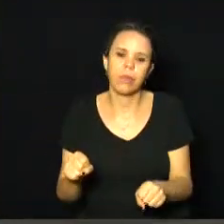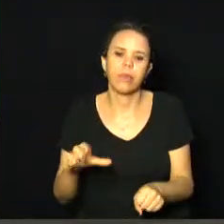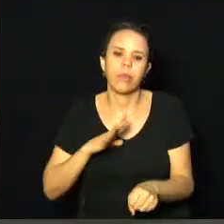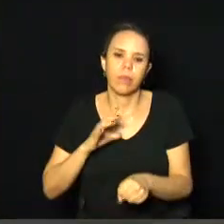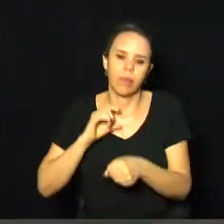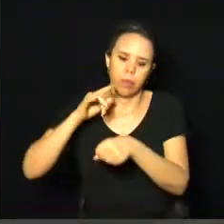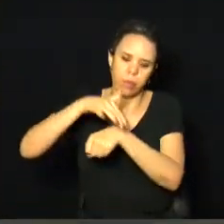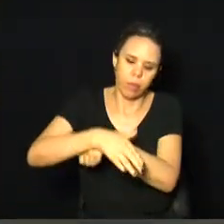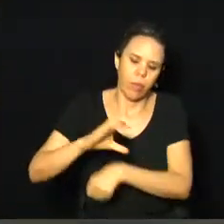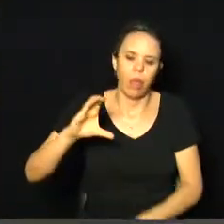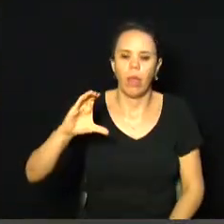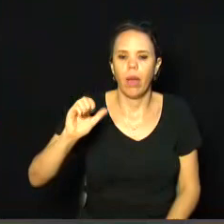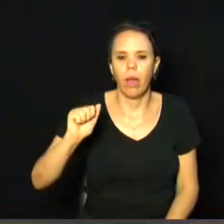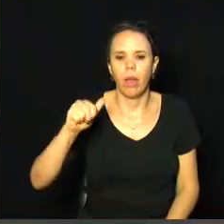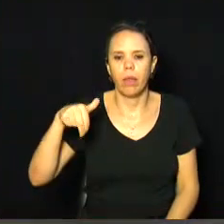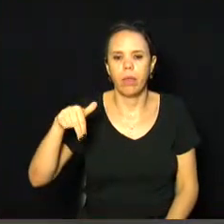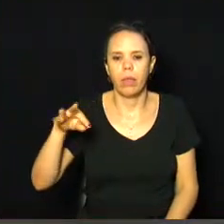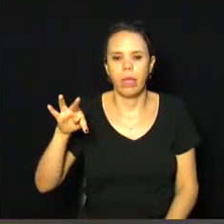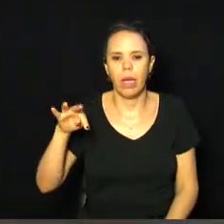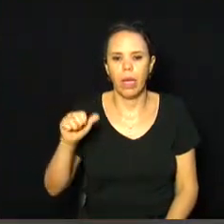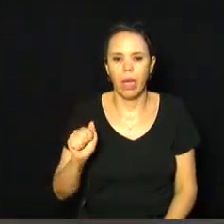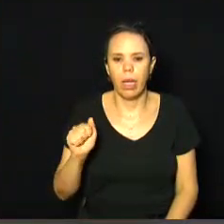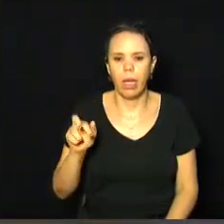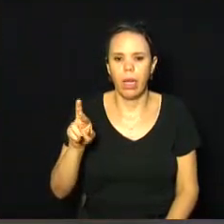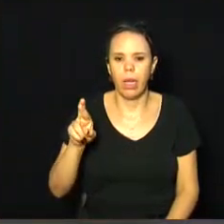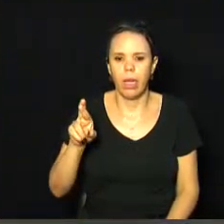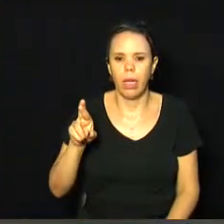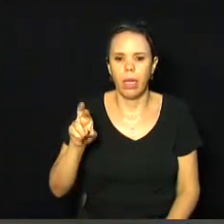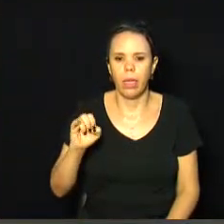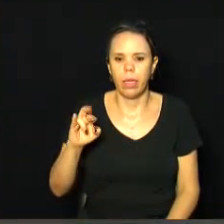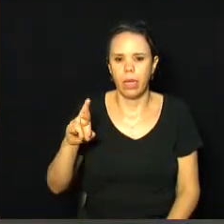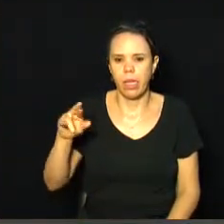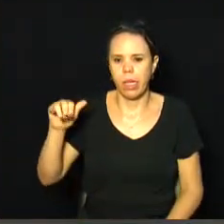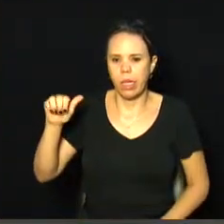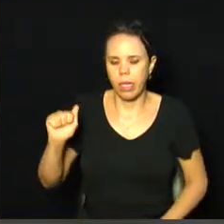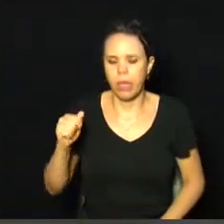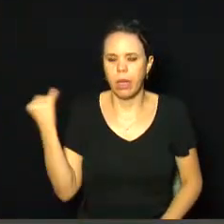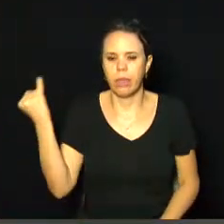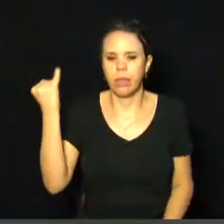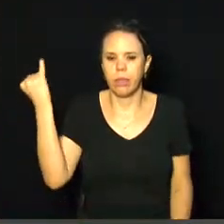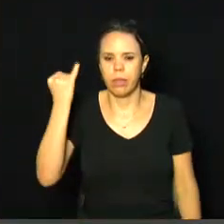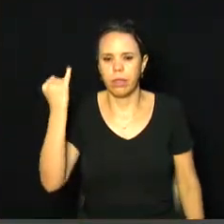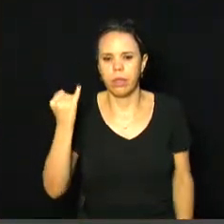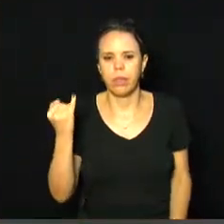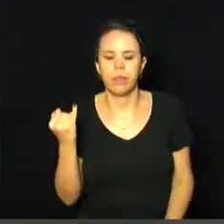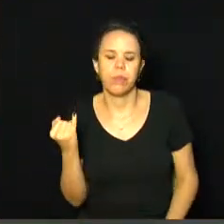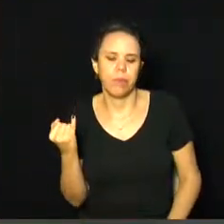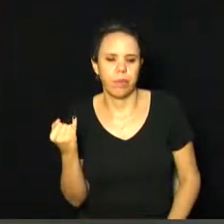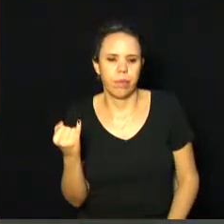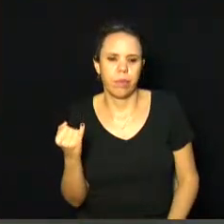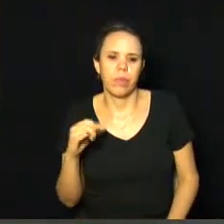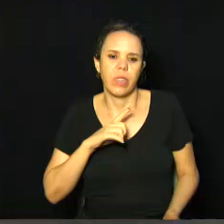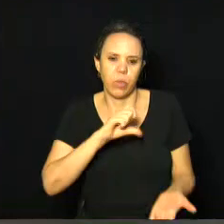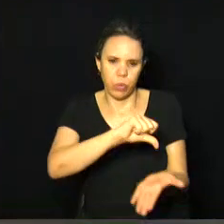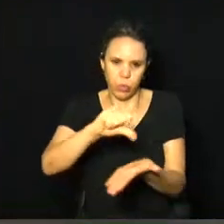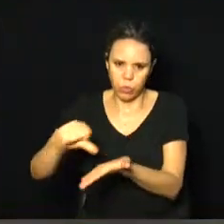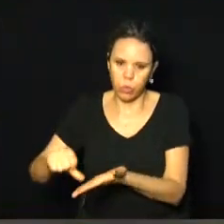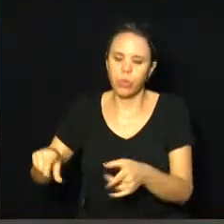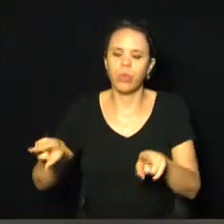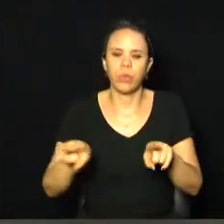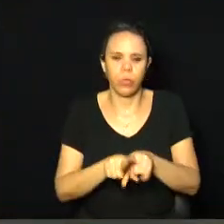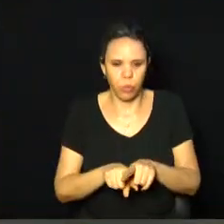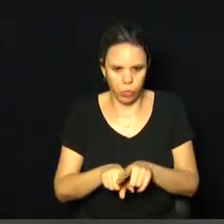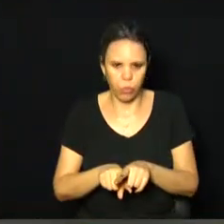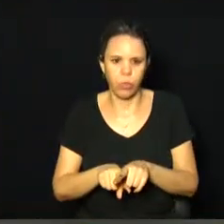também abastece São Paulo. Então, a bacia do PCJ tem uma importância não só para a nossa região, mas como também